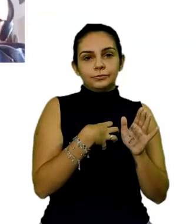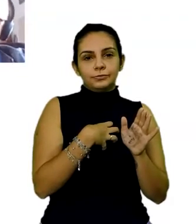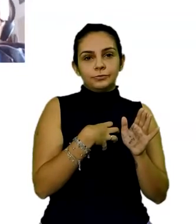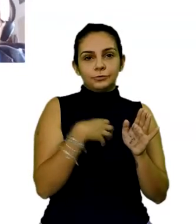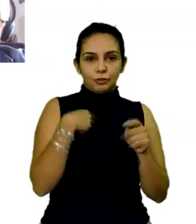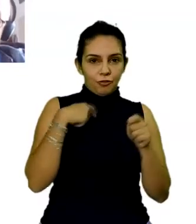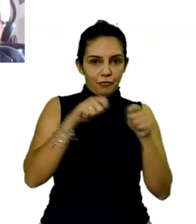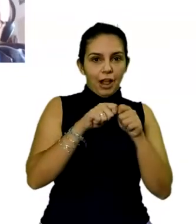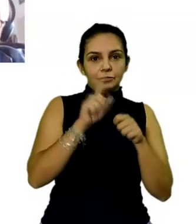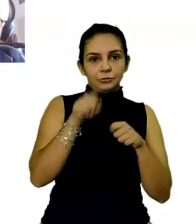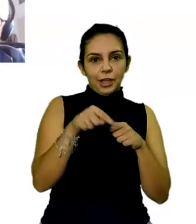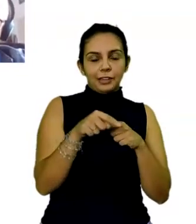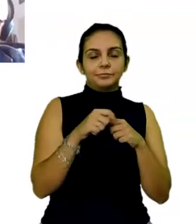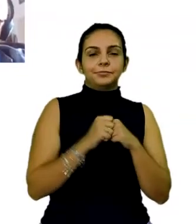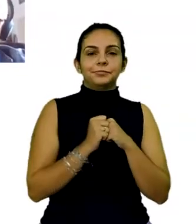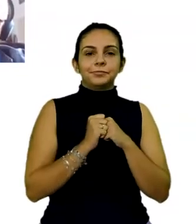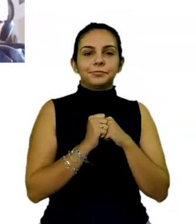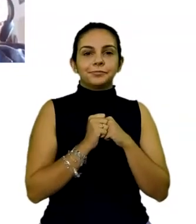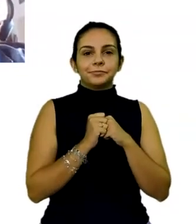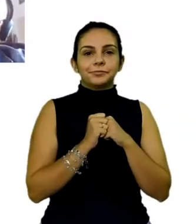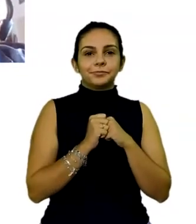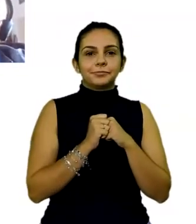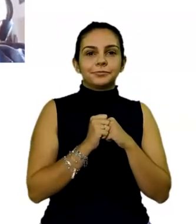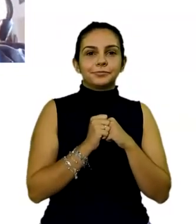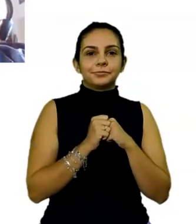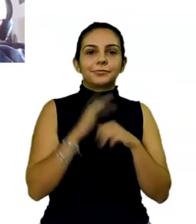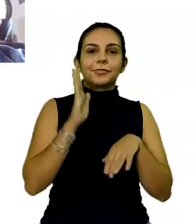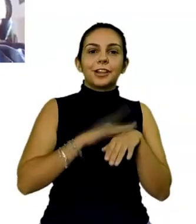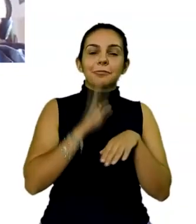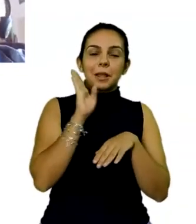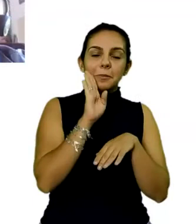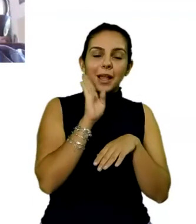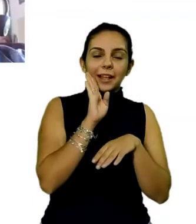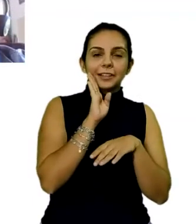só faço isso. O mais